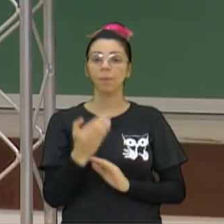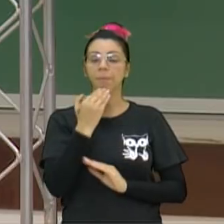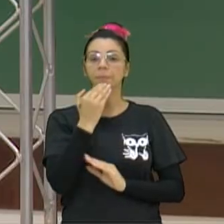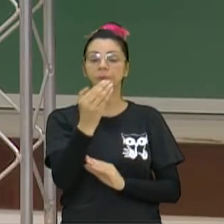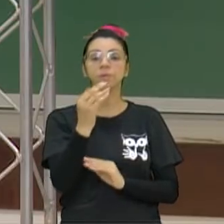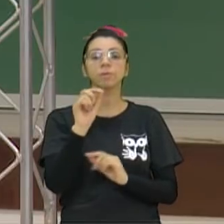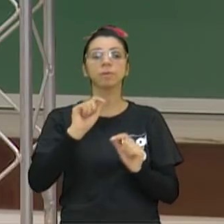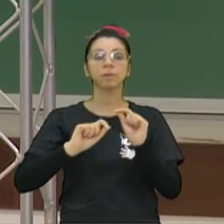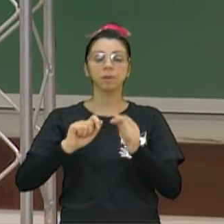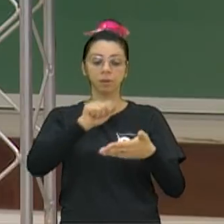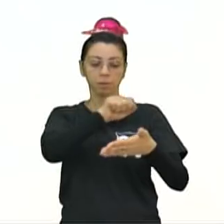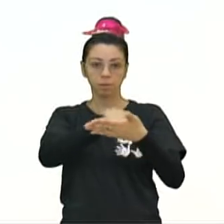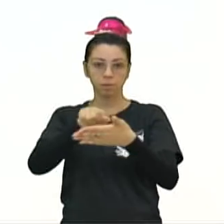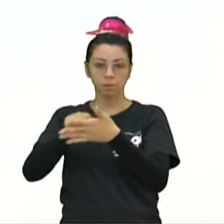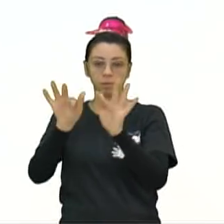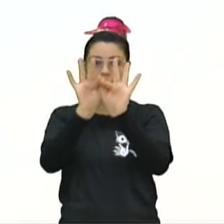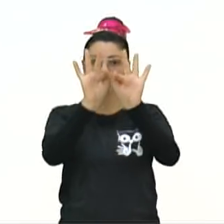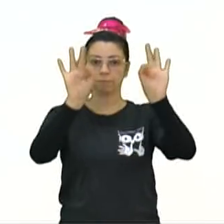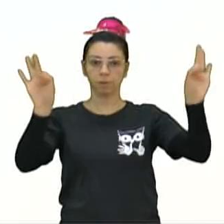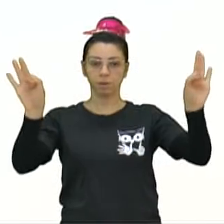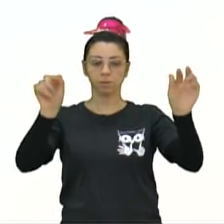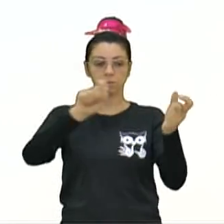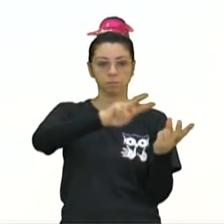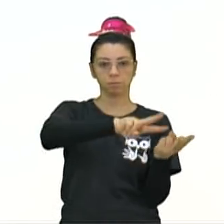vocês transcrever as frases abaixo,